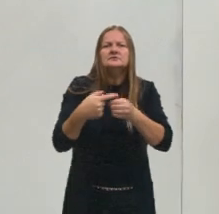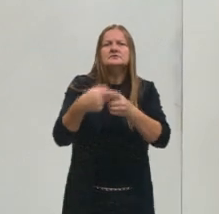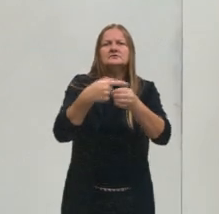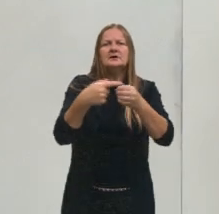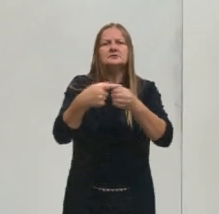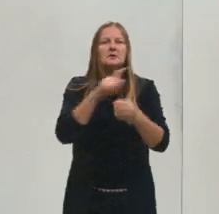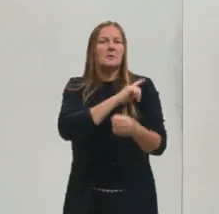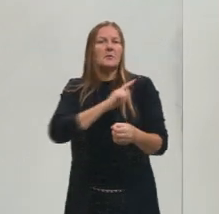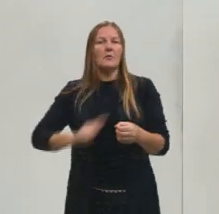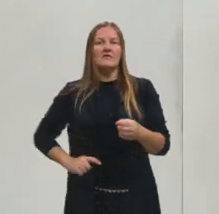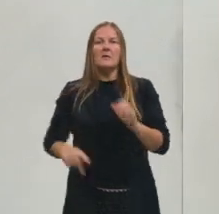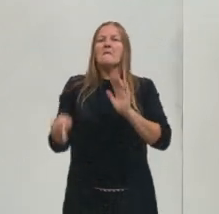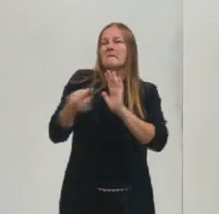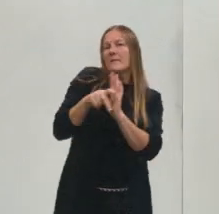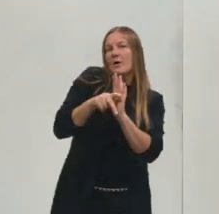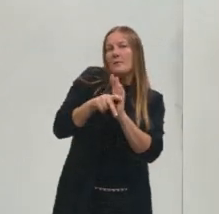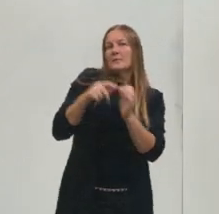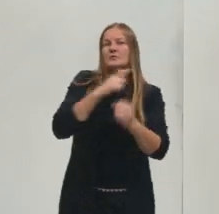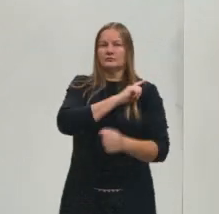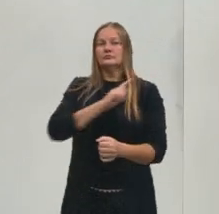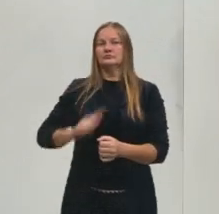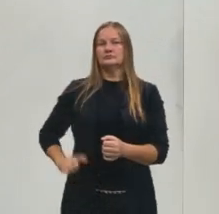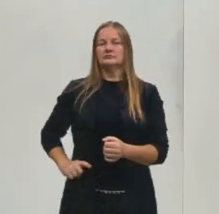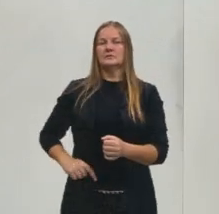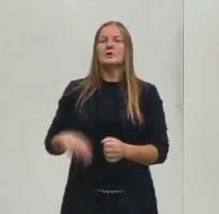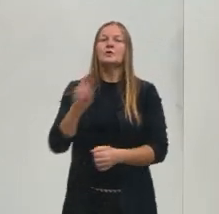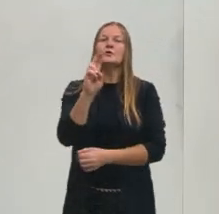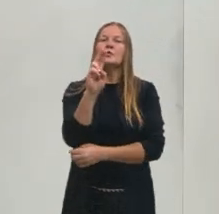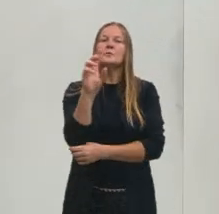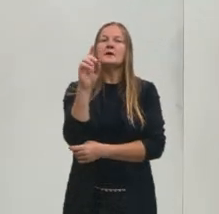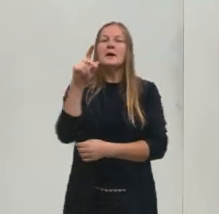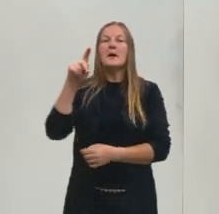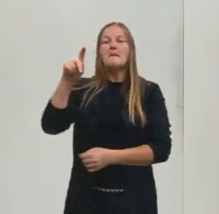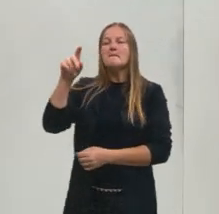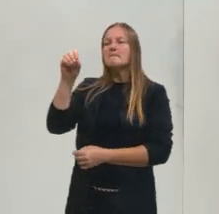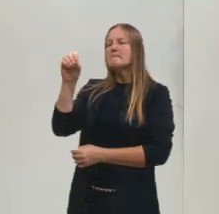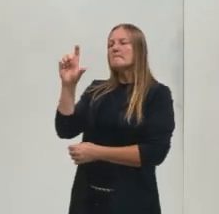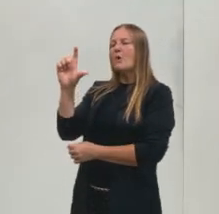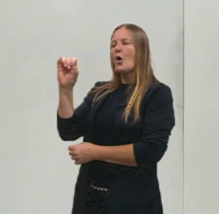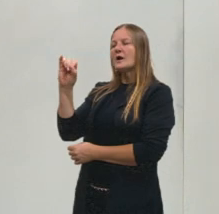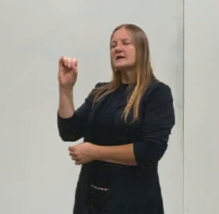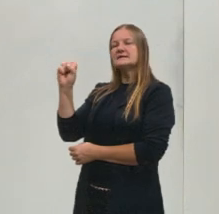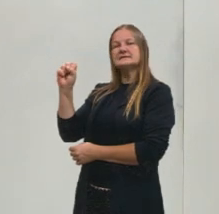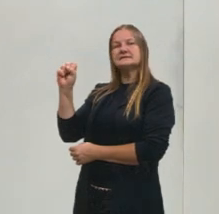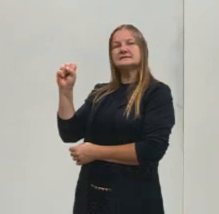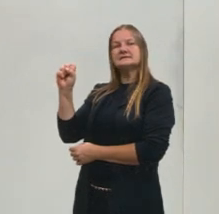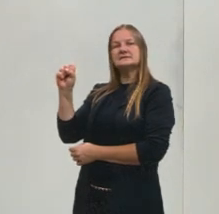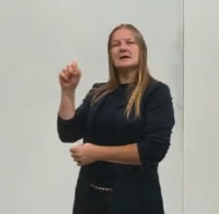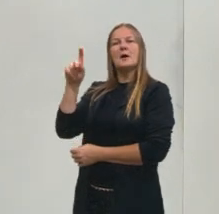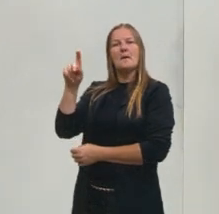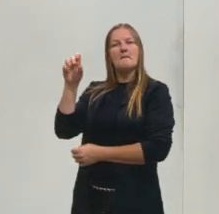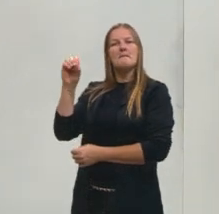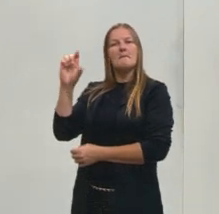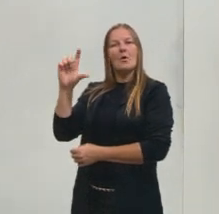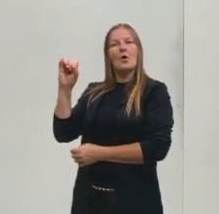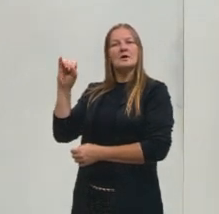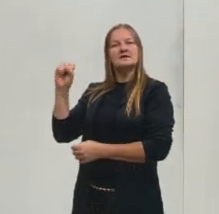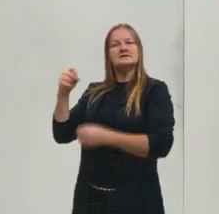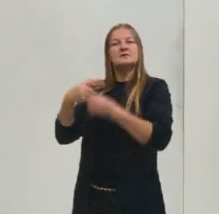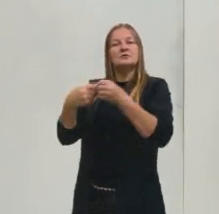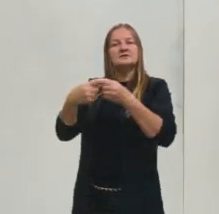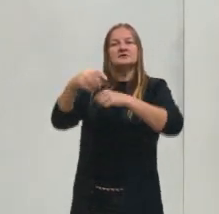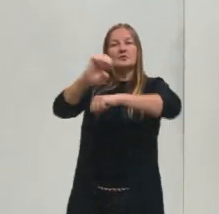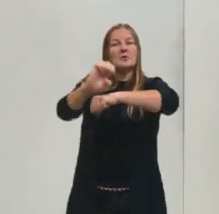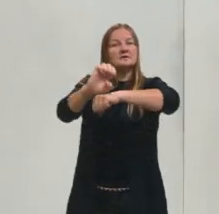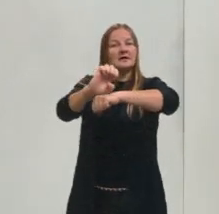governava a si mesma nessa cidade elas eram chamadas de poles e a gente hoje em dia chama apólice de cidade-estado